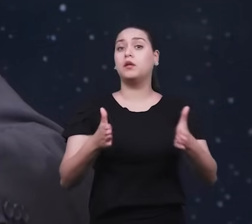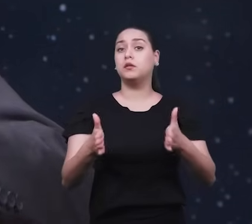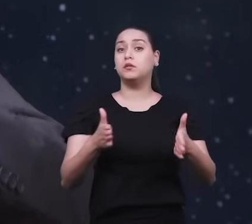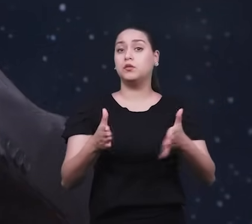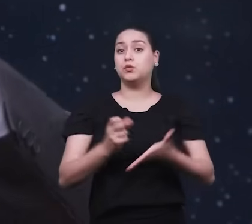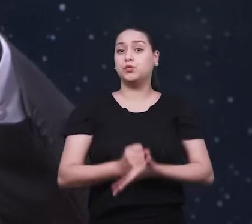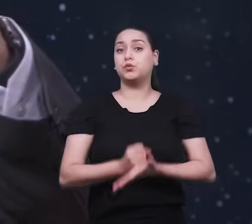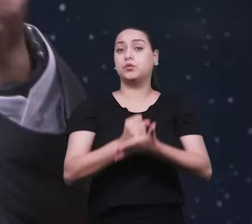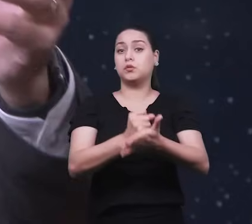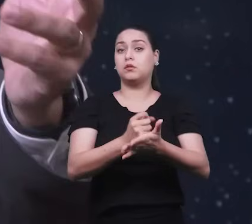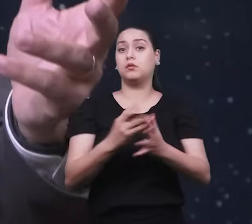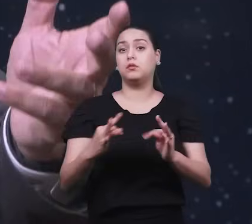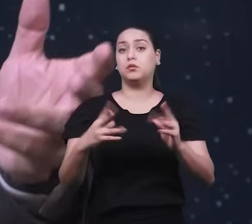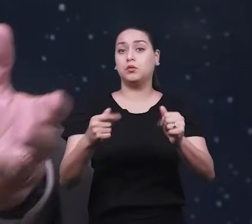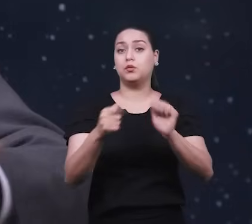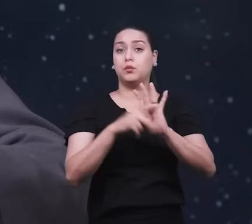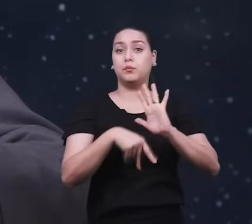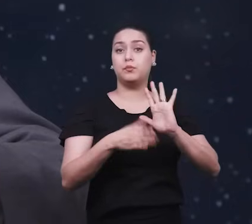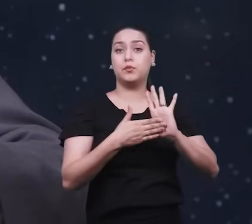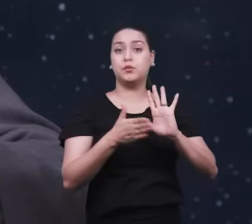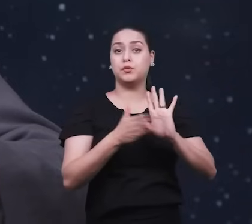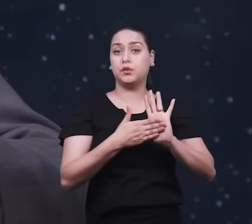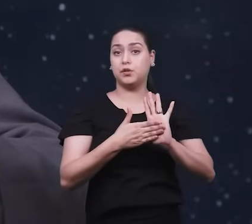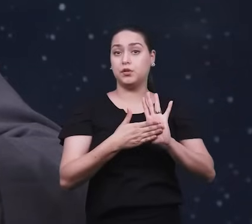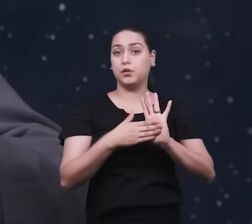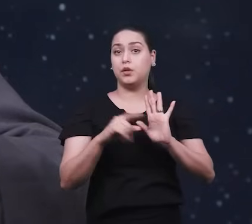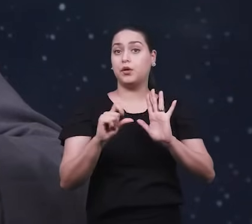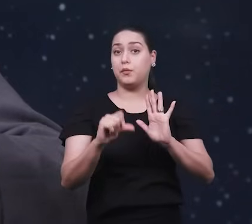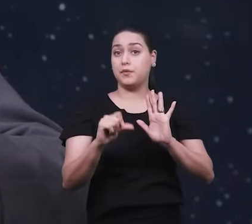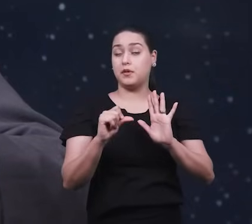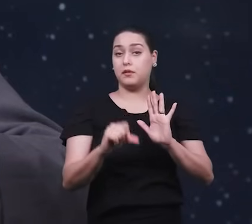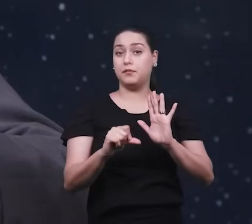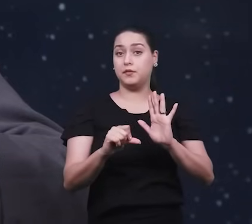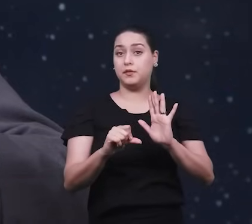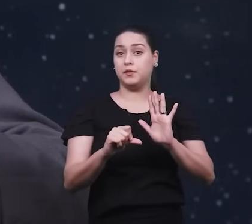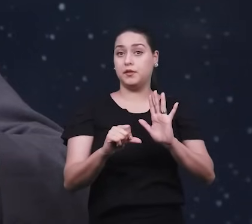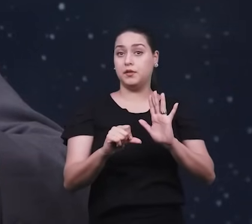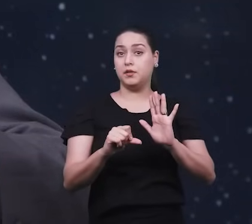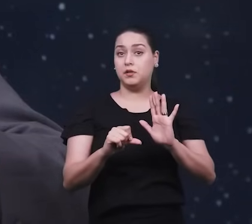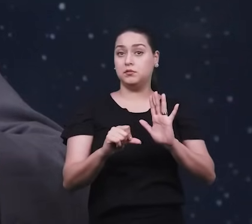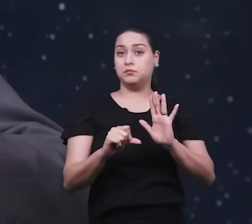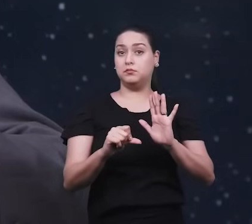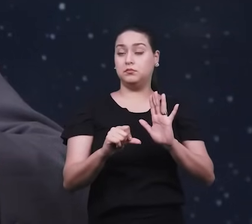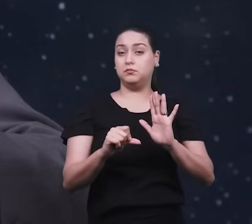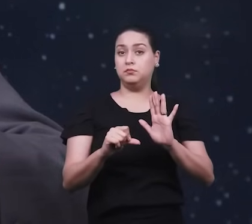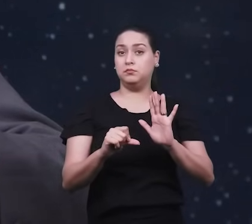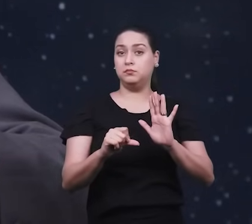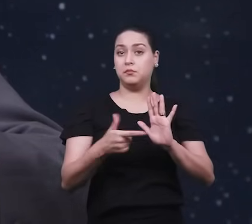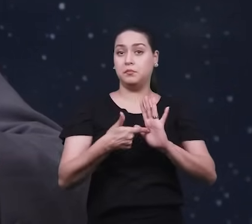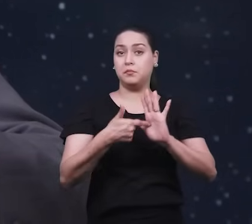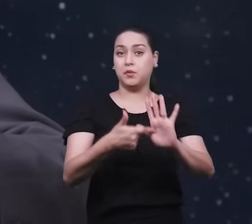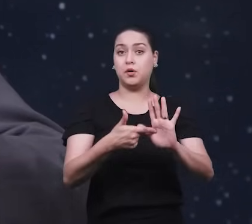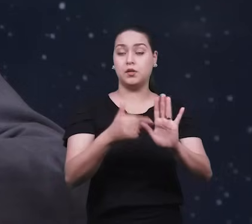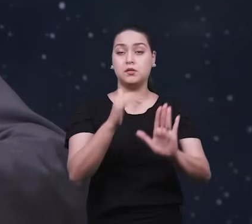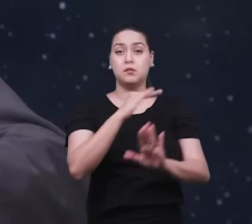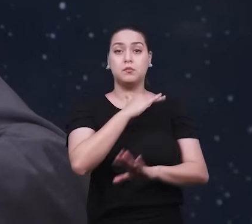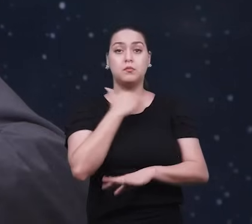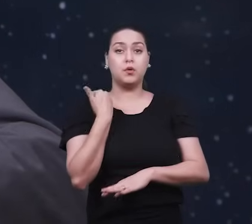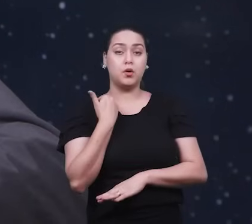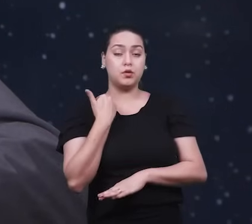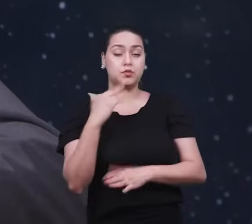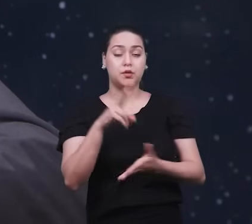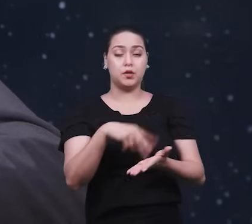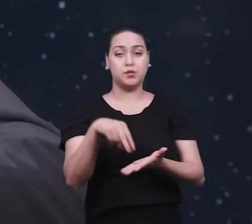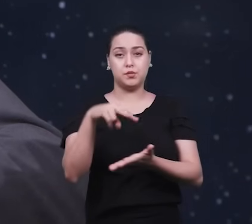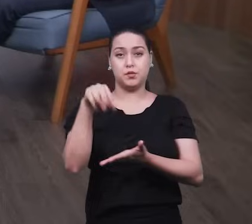o que sustenta todo o projeto, que é a indicação da morte e da ressurreição do Senhor Jesus